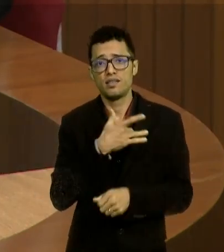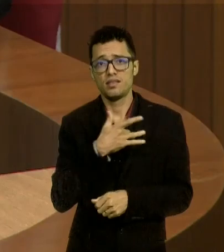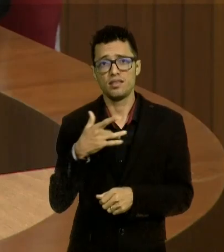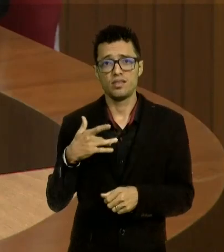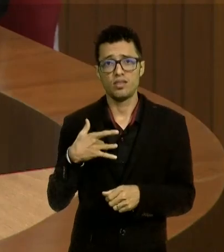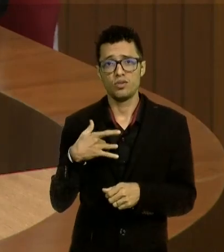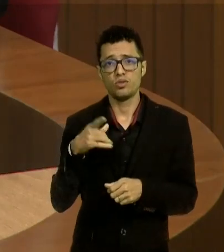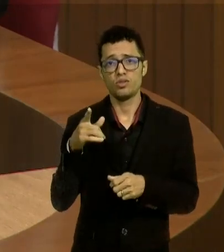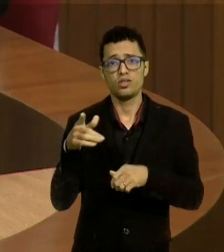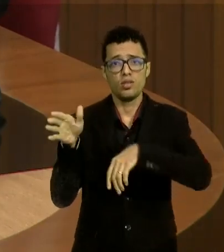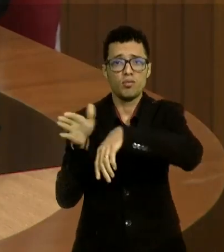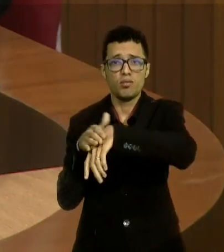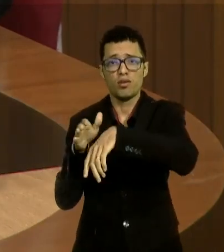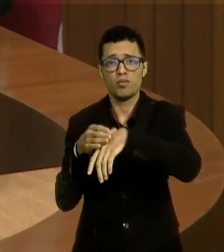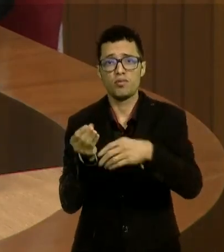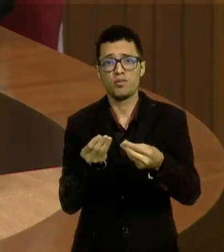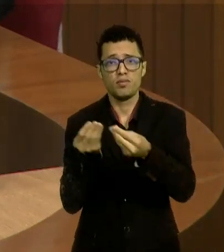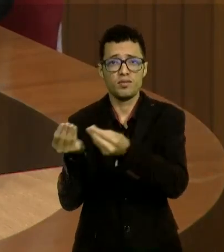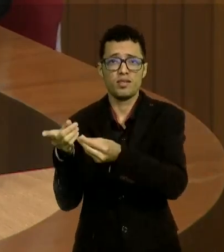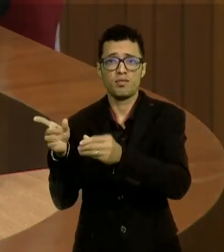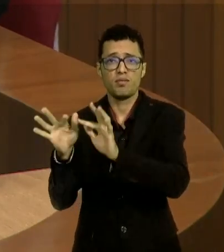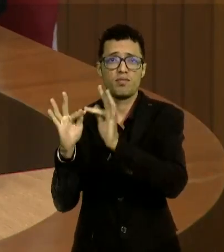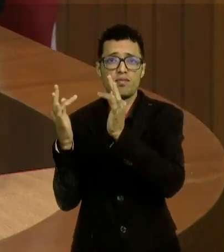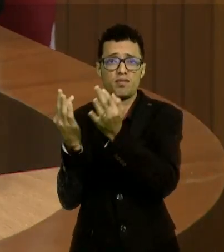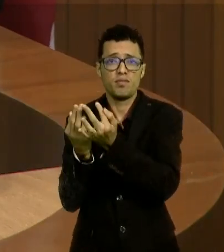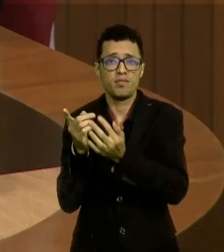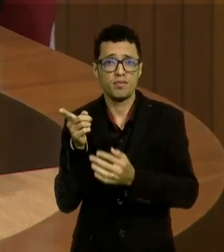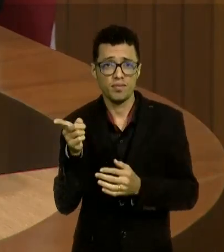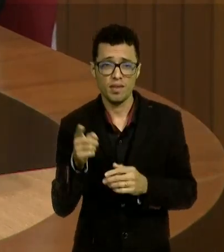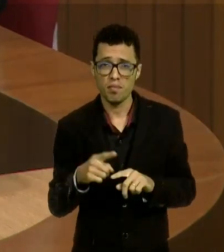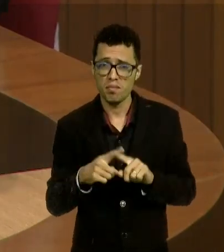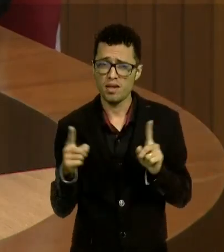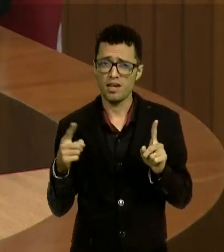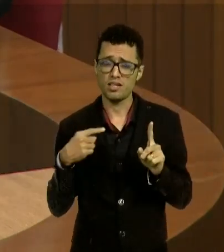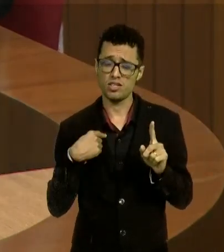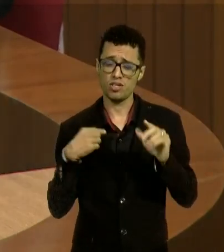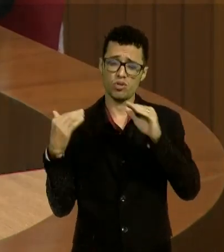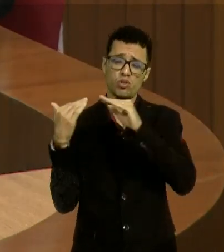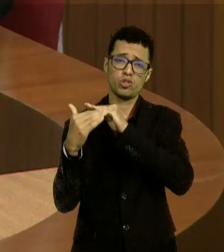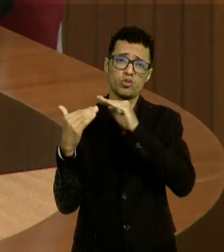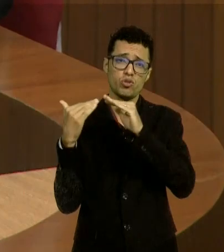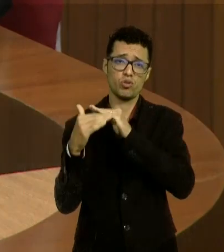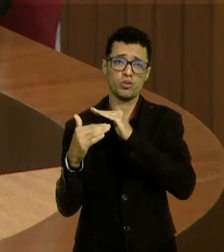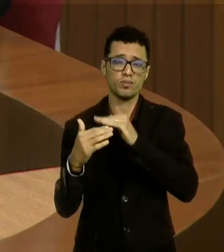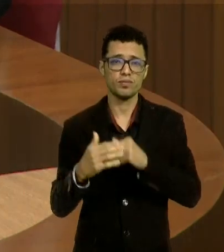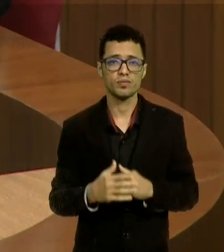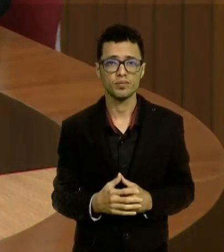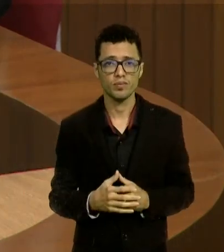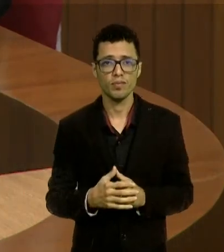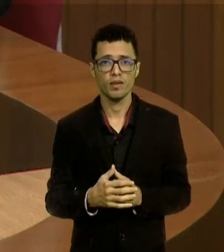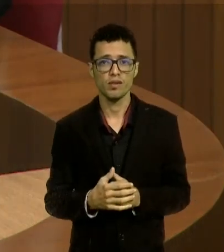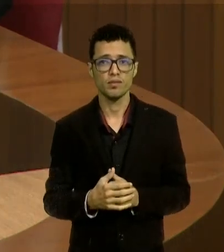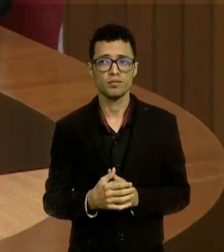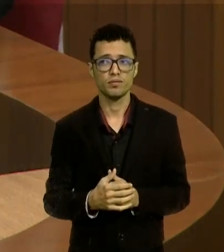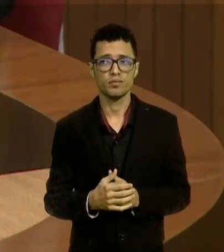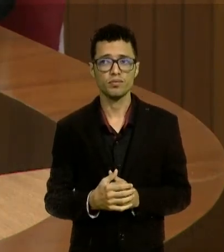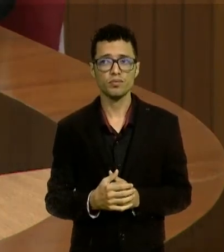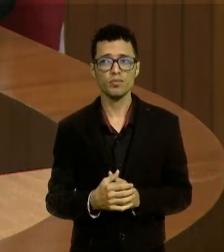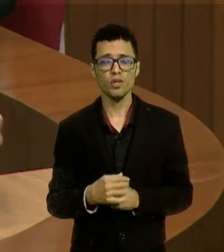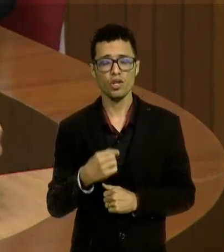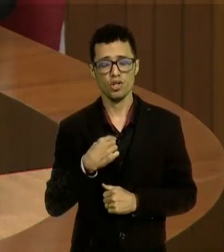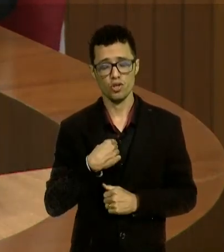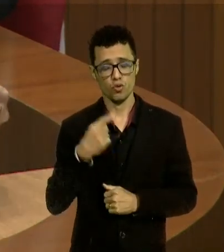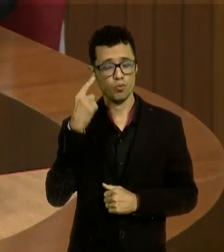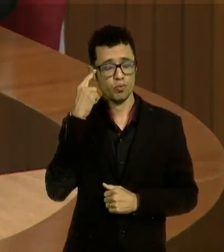discordo disso. E eu acredito que nós não vamos entrar nesse entendimento. Eu considero